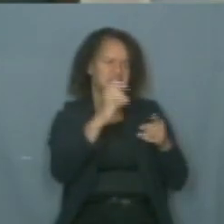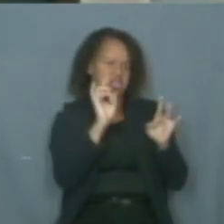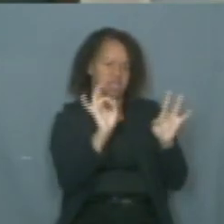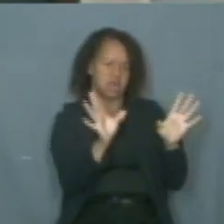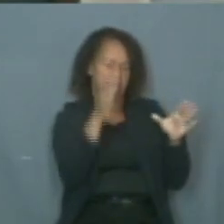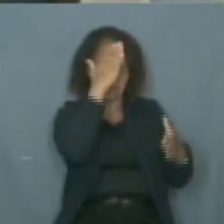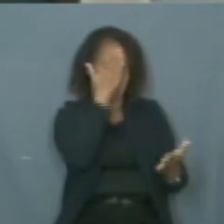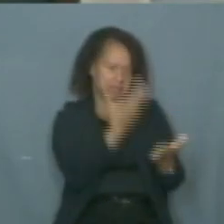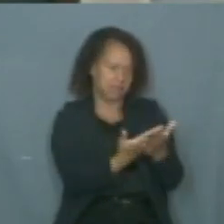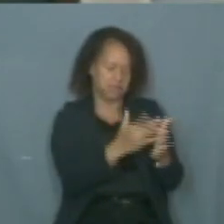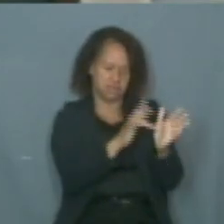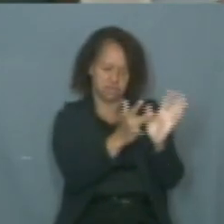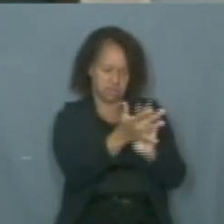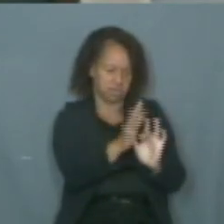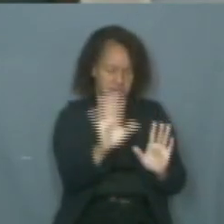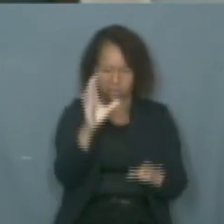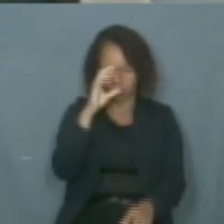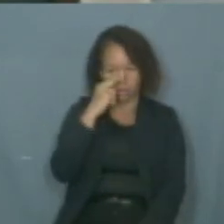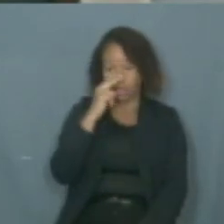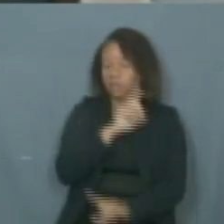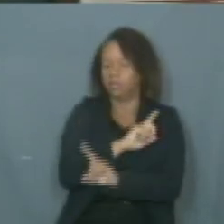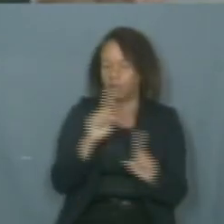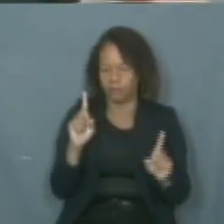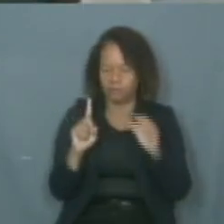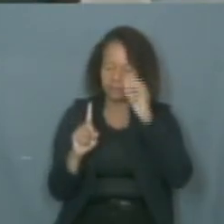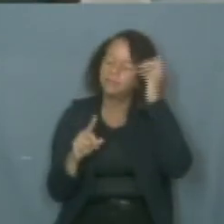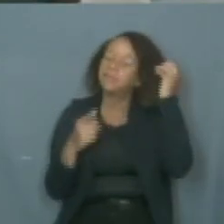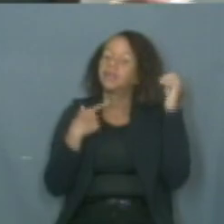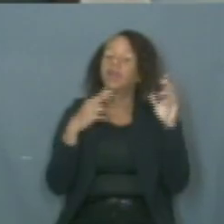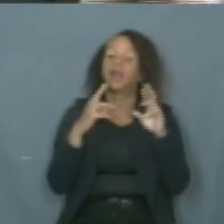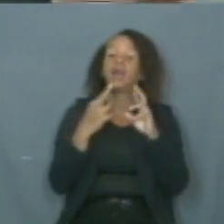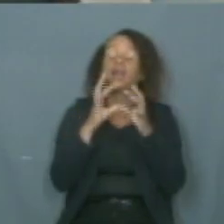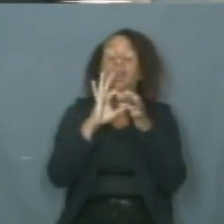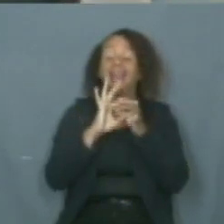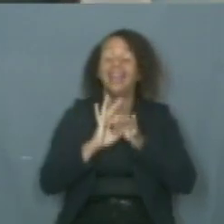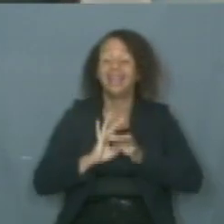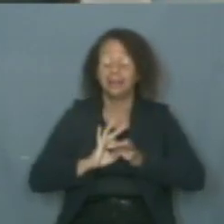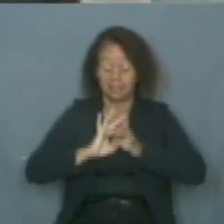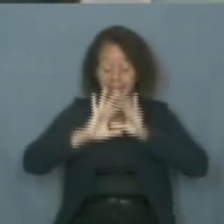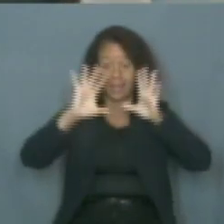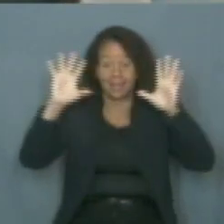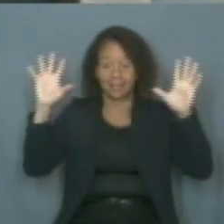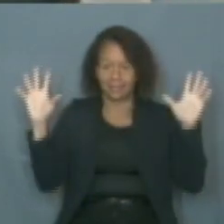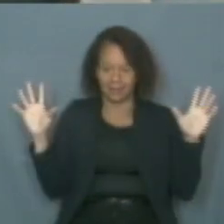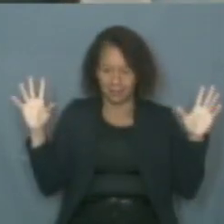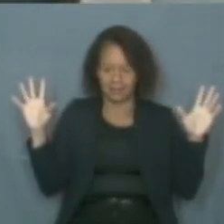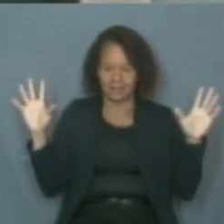quem acredita em Jesus Cristo ou quem é cristão. O que a gente está tratando aqui é de liberdade.